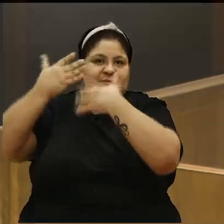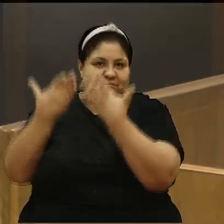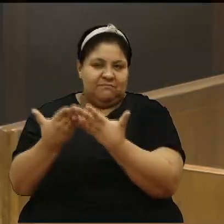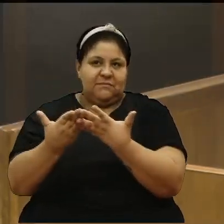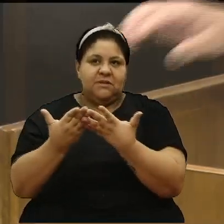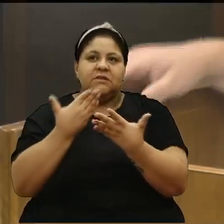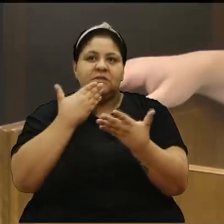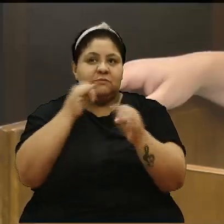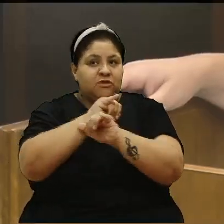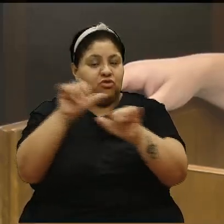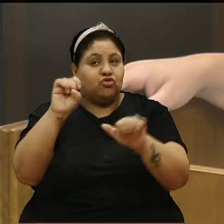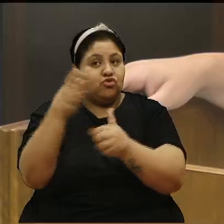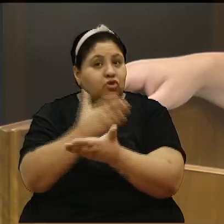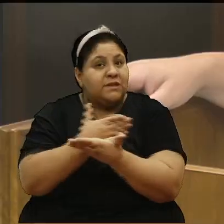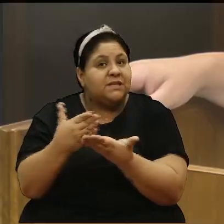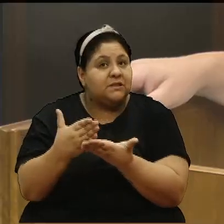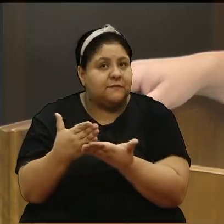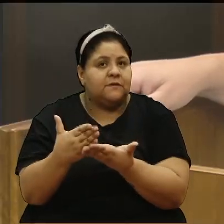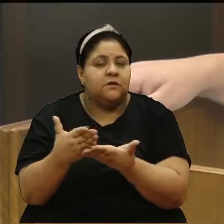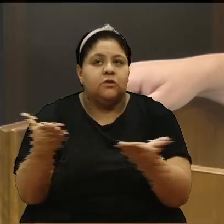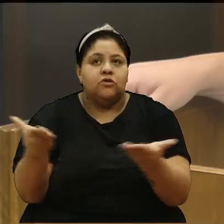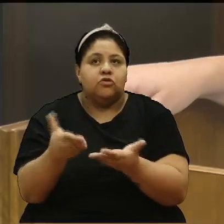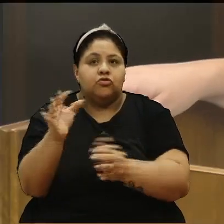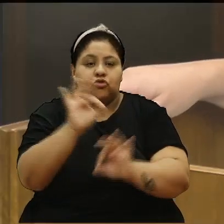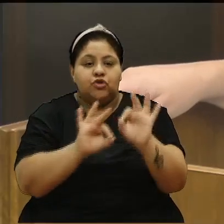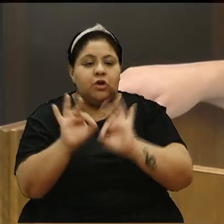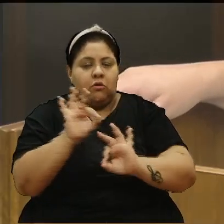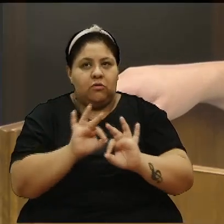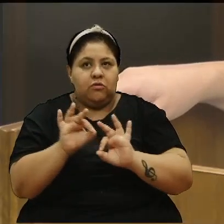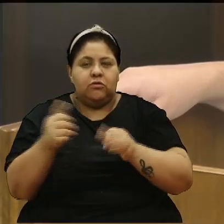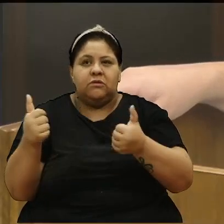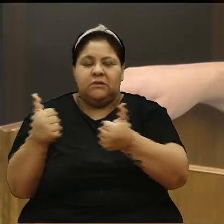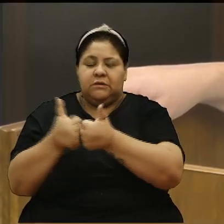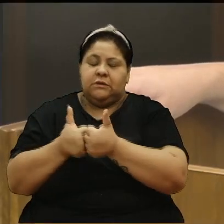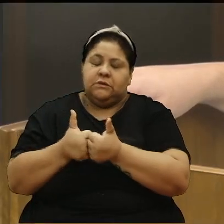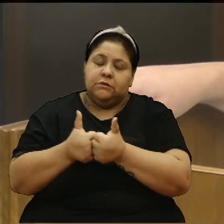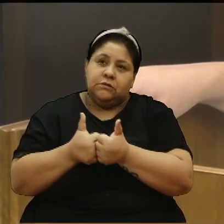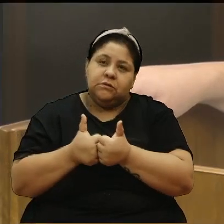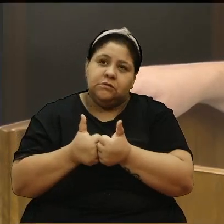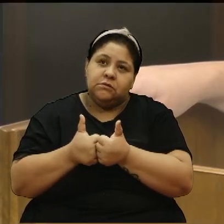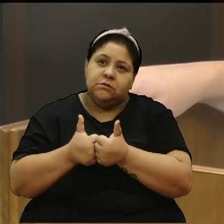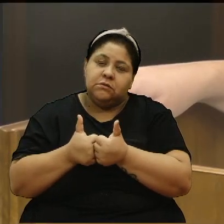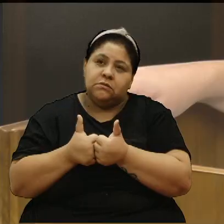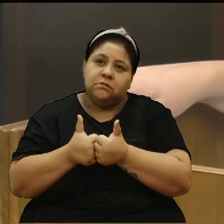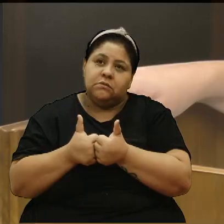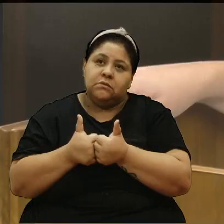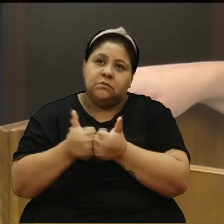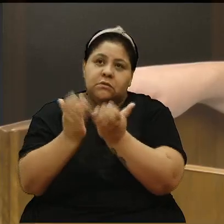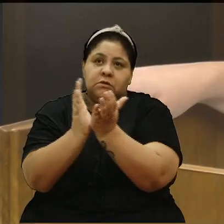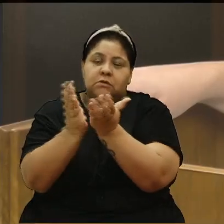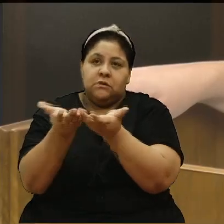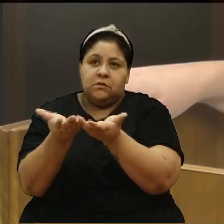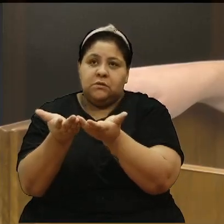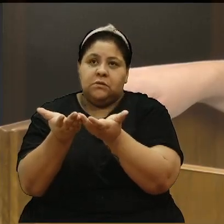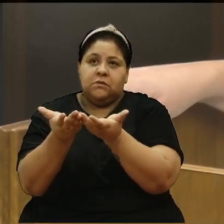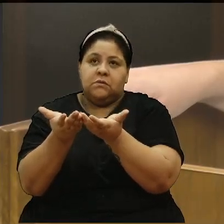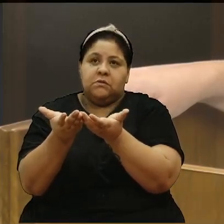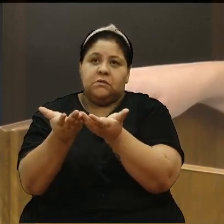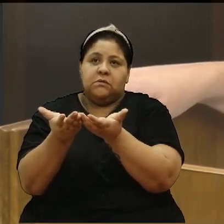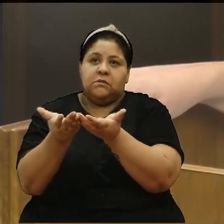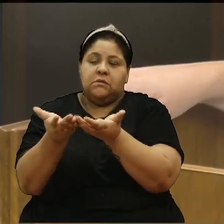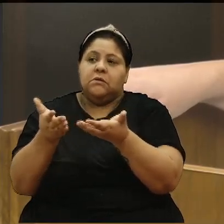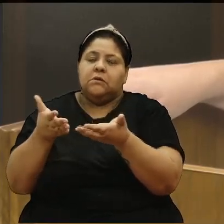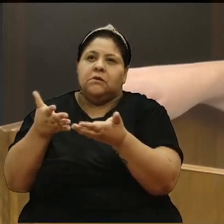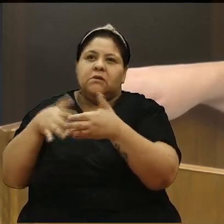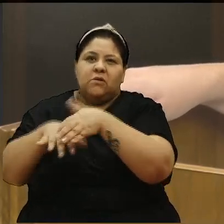é só o começo, como eu disse. A gente já programou junto à Comissão de Acessibilidade uma audiência